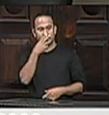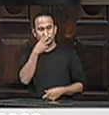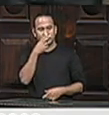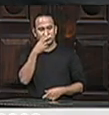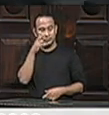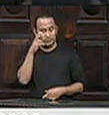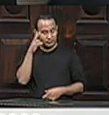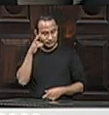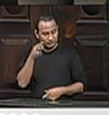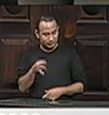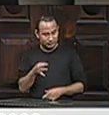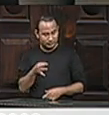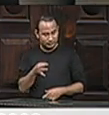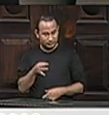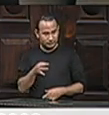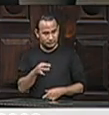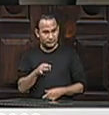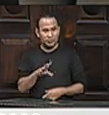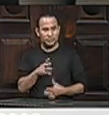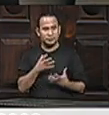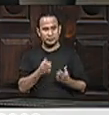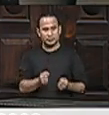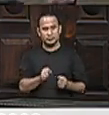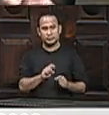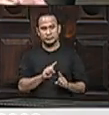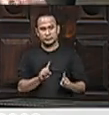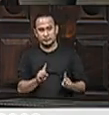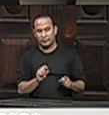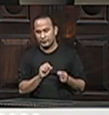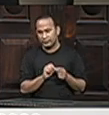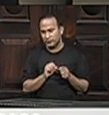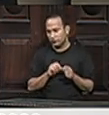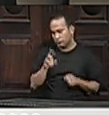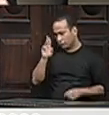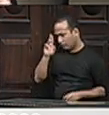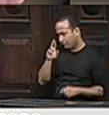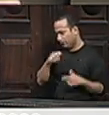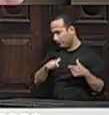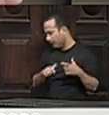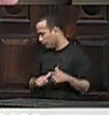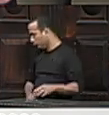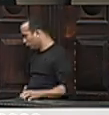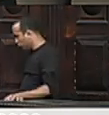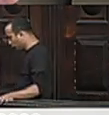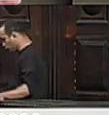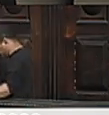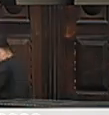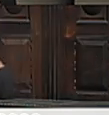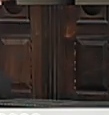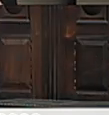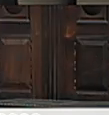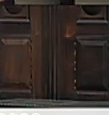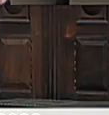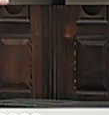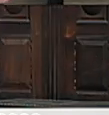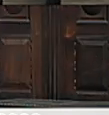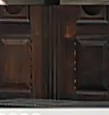terem divergências, porque são organizações distintas. Então, essa paridade